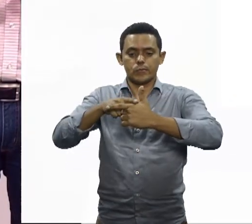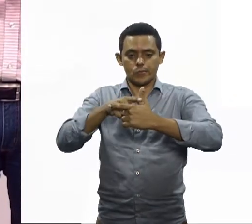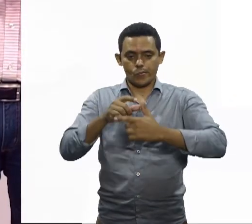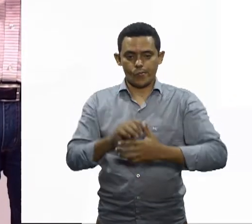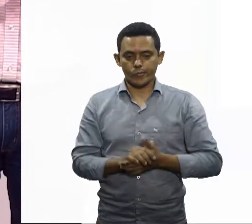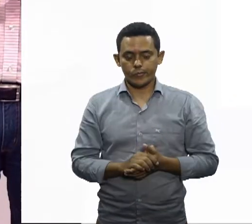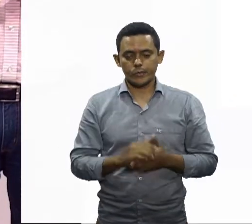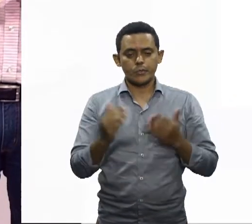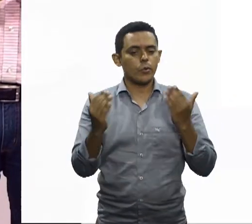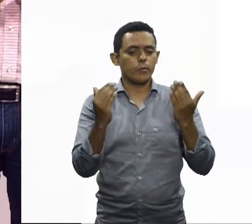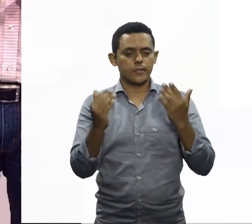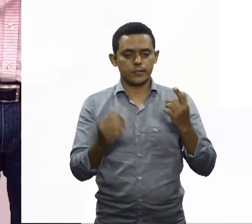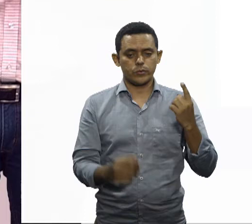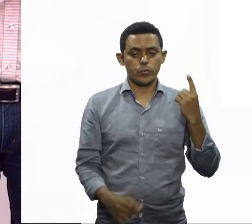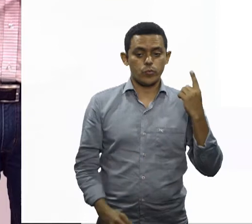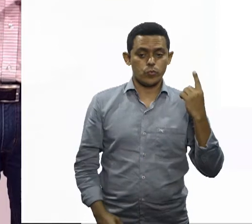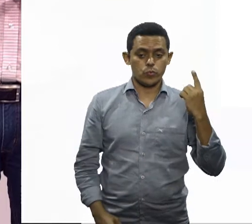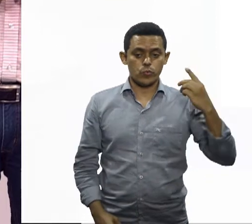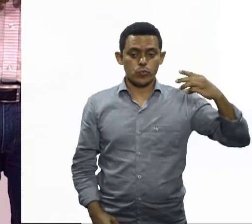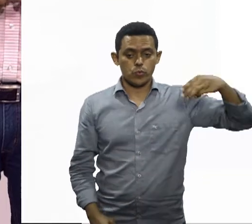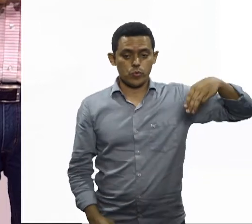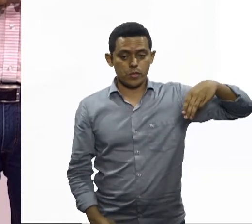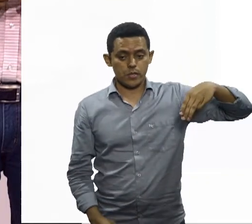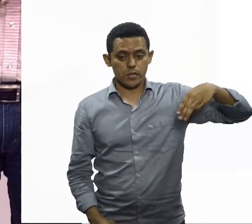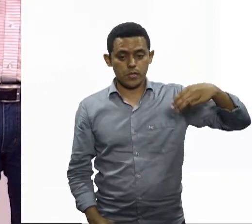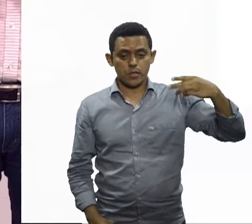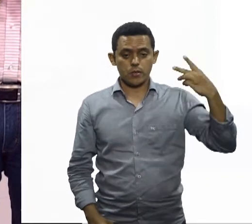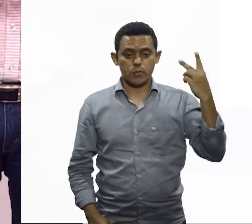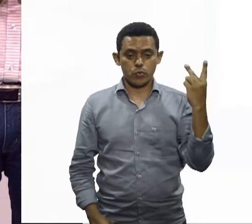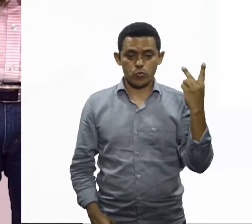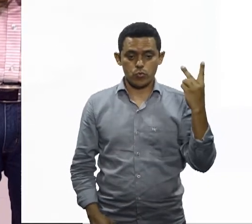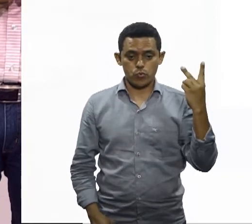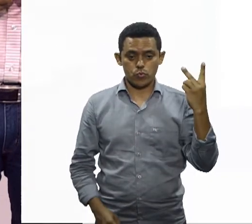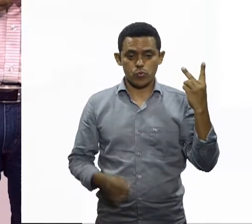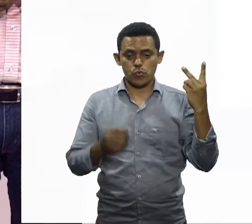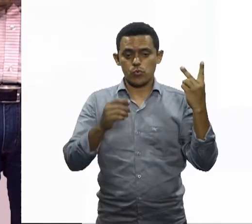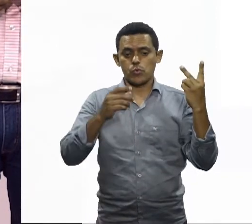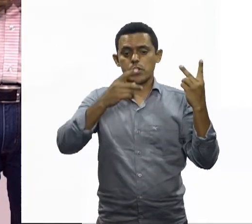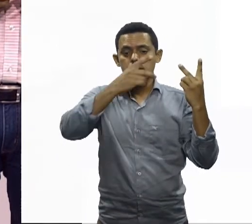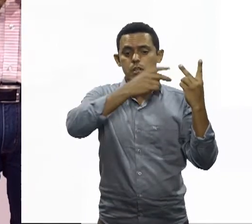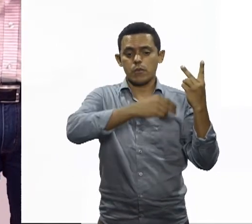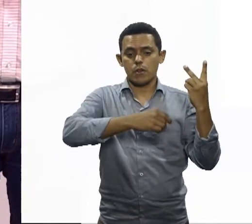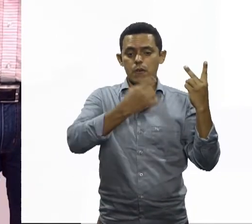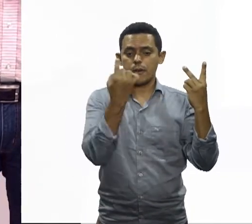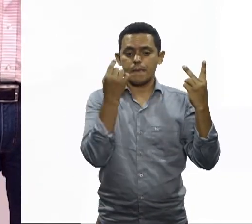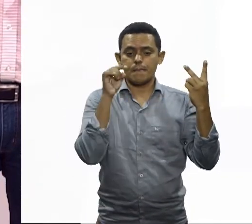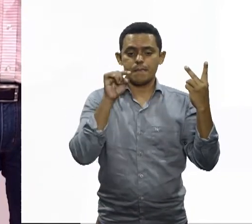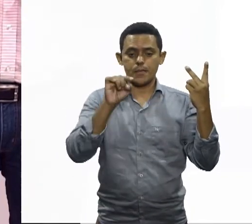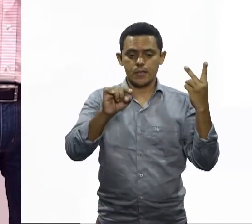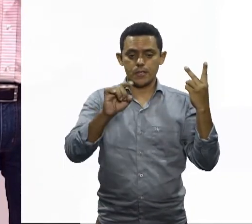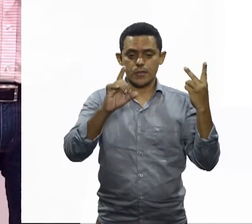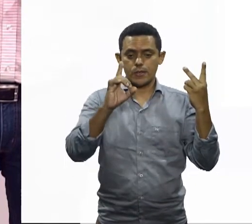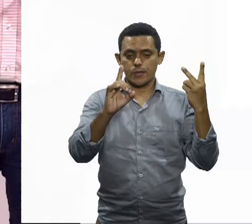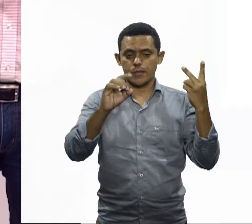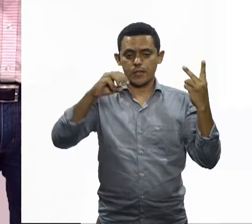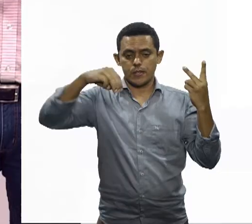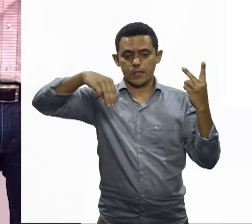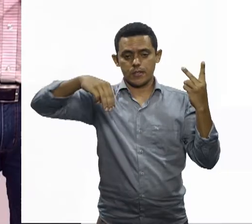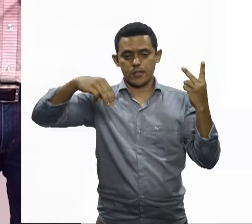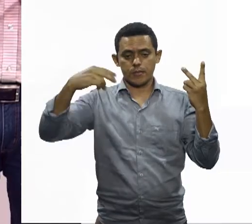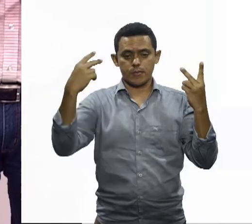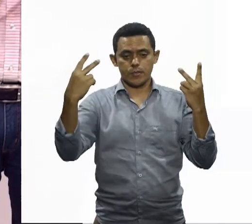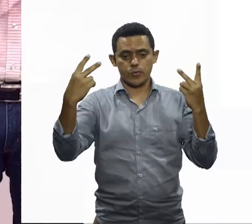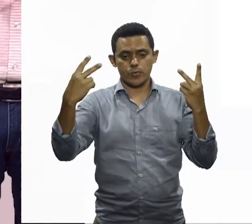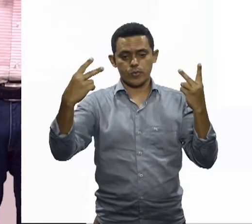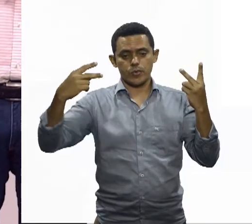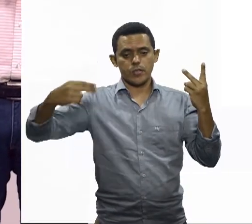1000 decímetros cúbicos, que corresponde a 1000 litros. Logo abaixo, eu vou colocar novamente que 1 decímetro cúbico é